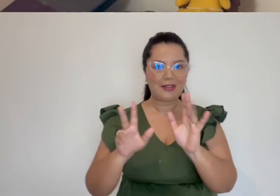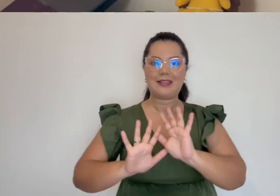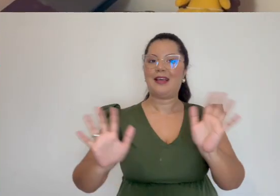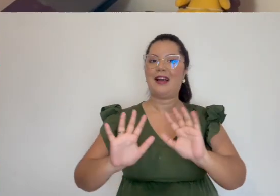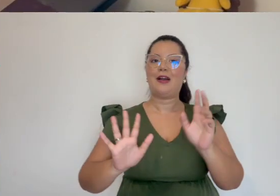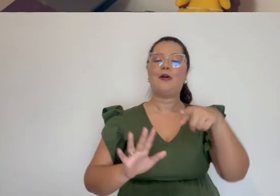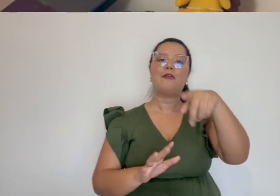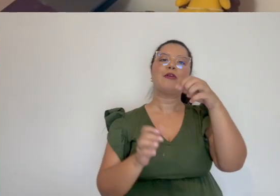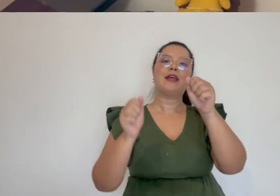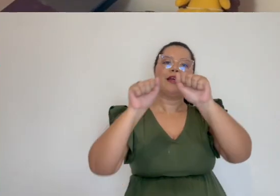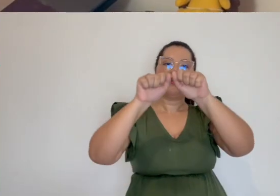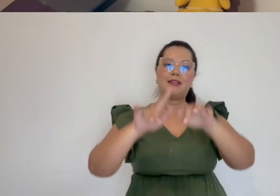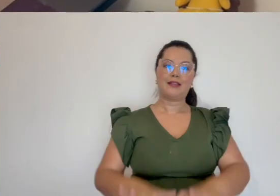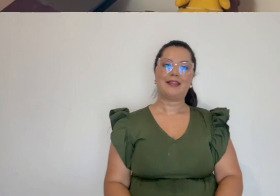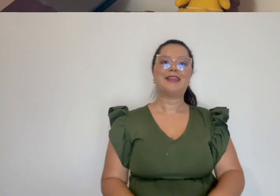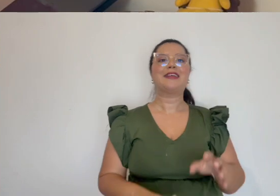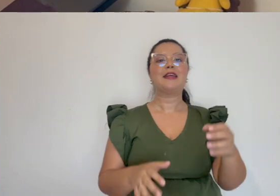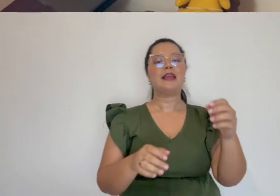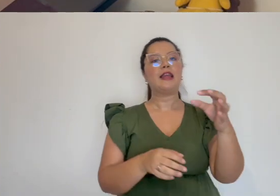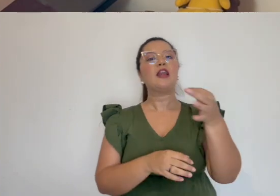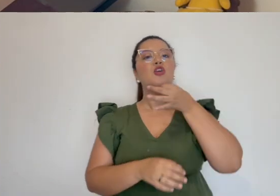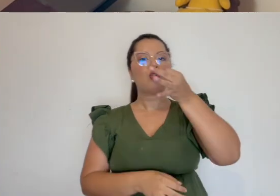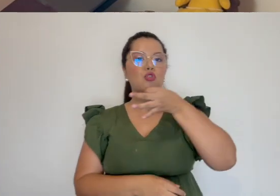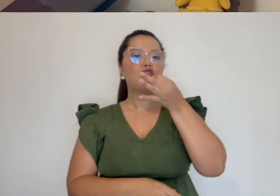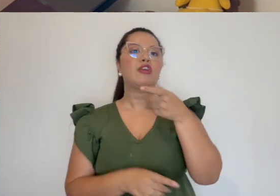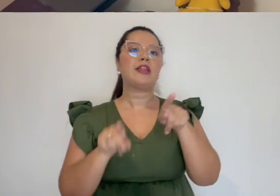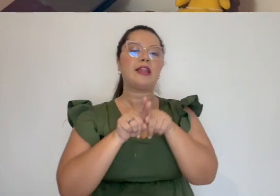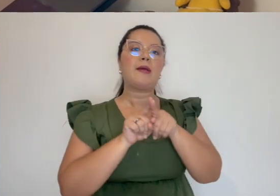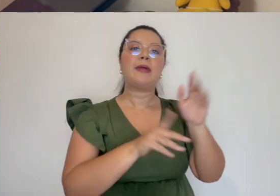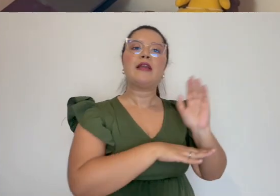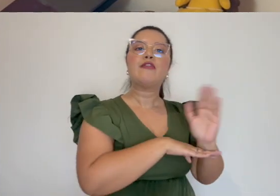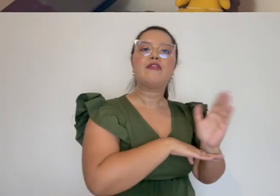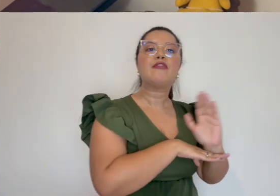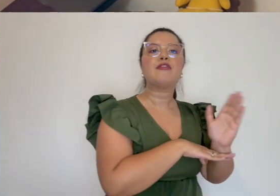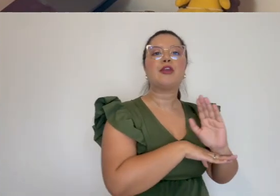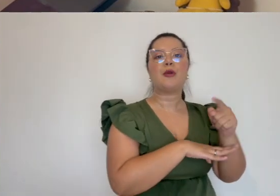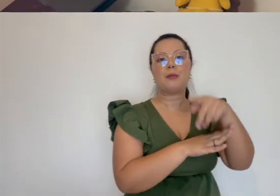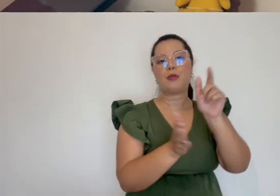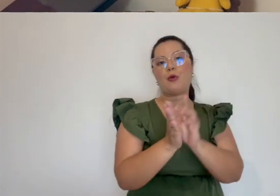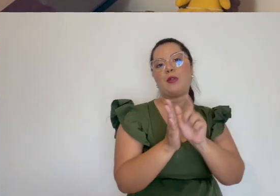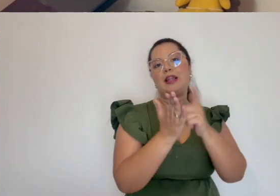tudo igual? Me diz aqui nos comentários o que é que você achou e me dá sugestões de filmes,